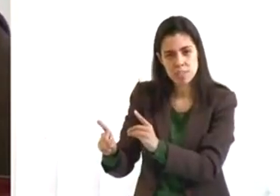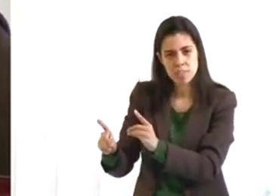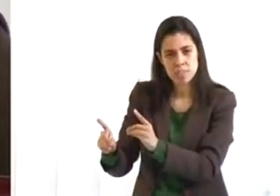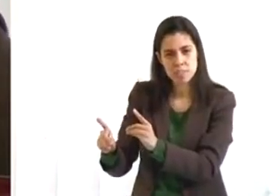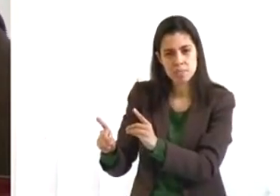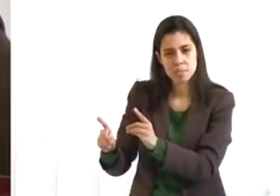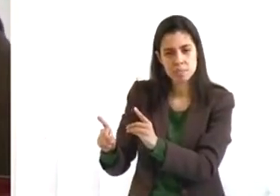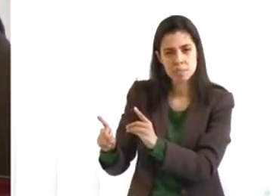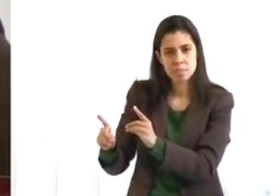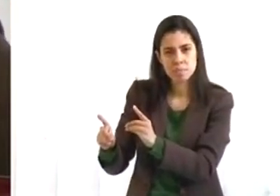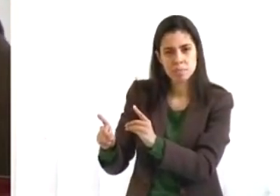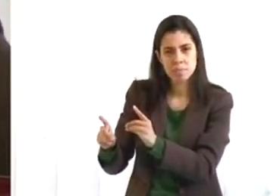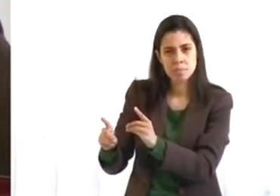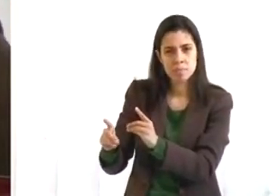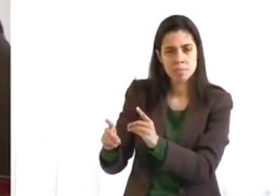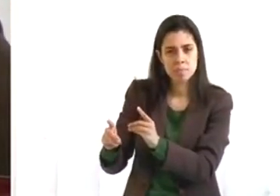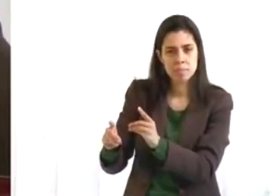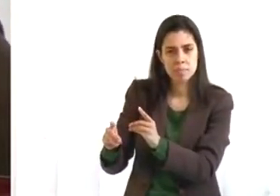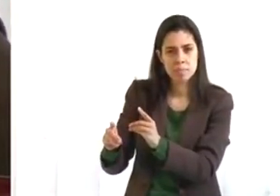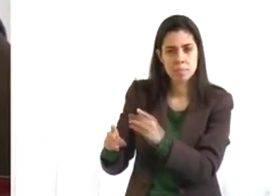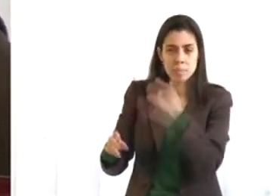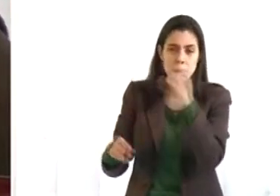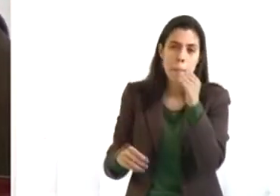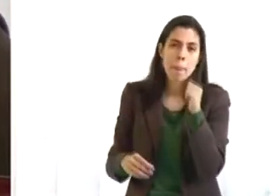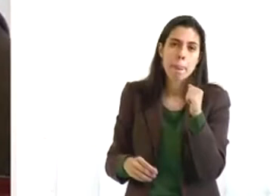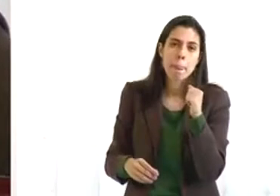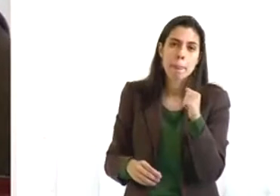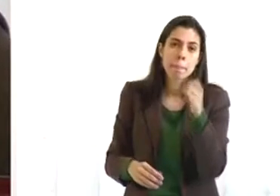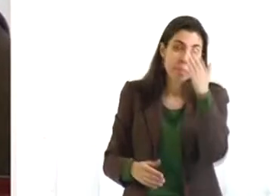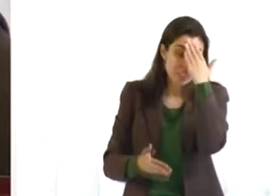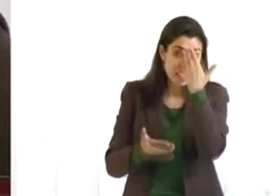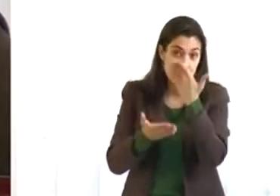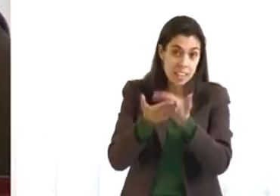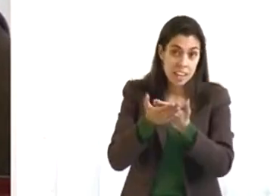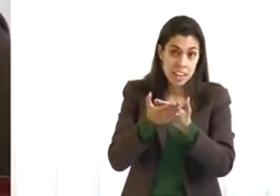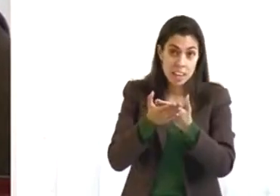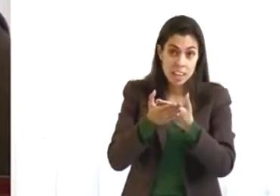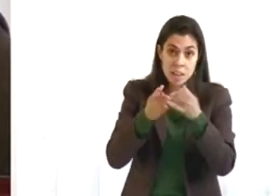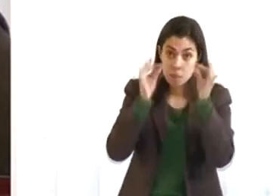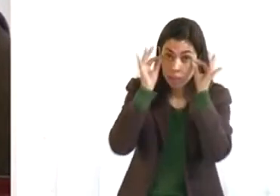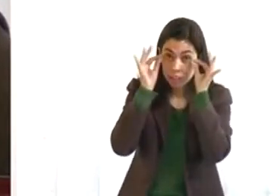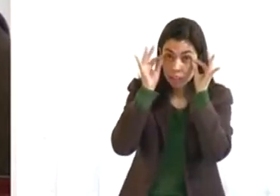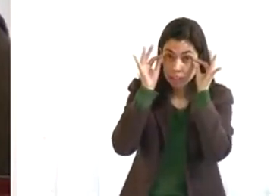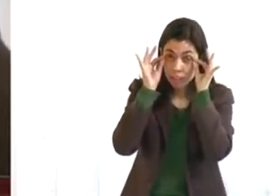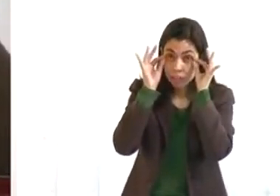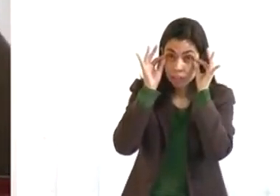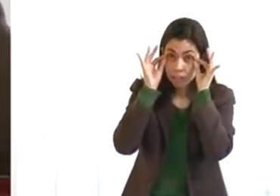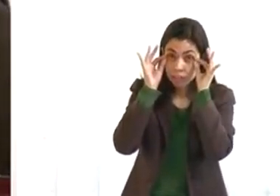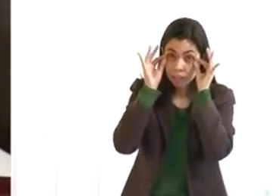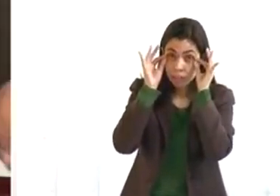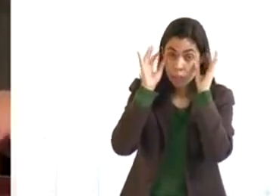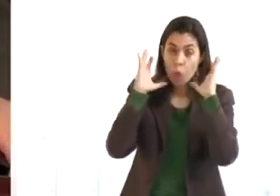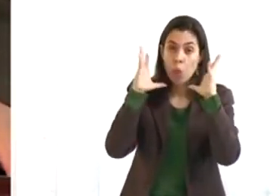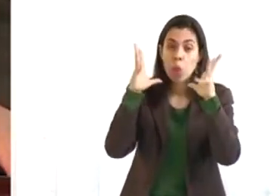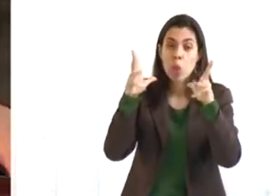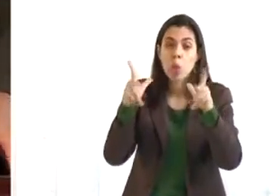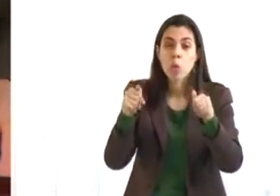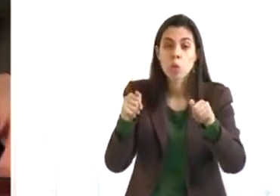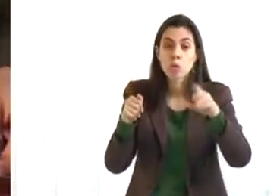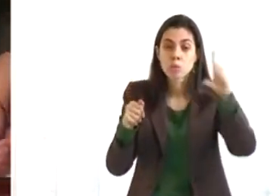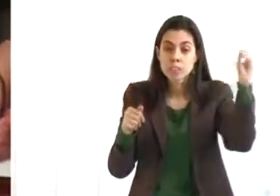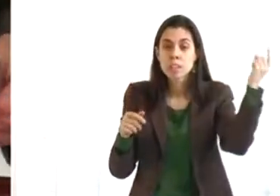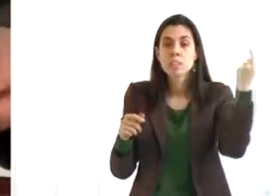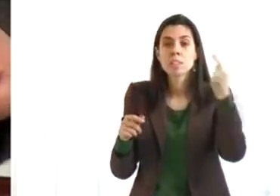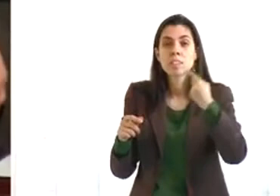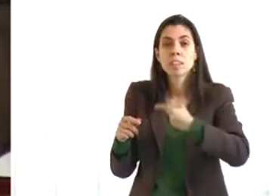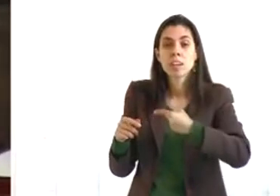tudo quanto ordenar. O fiel obedece ao que Cristo mandar. Tem gente que acha que Jesus falou assim: se